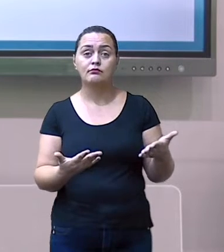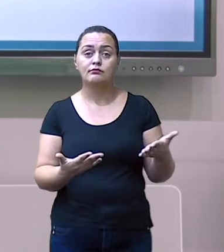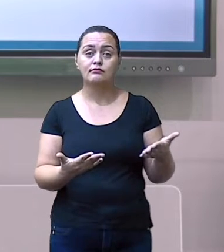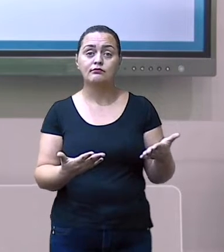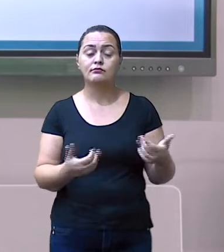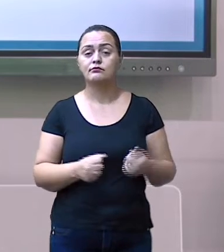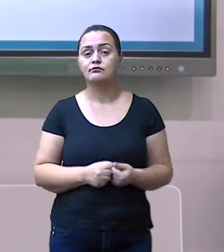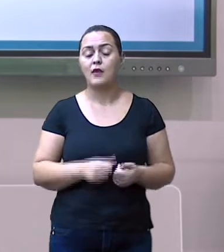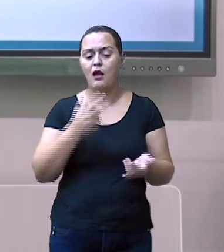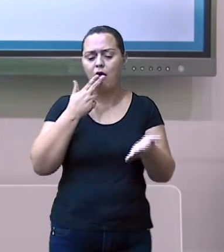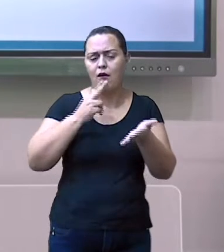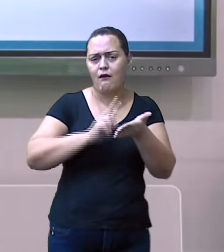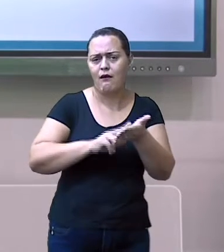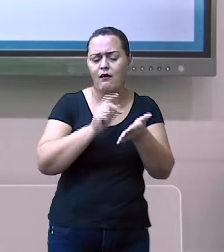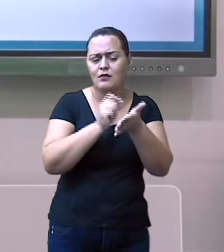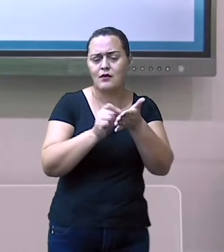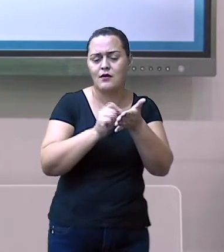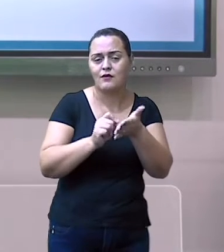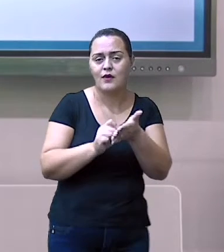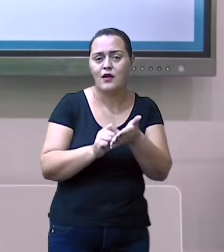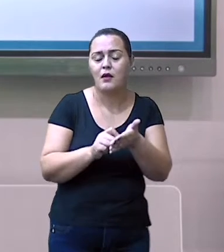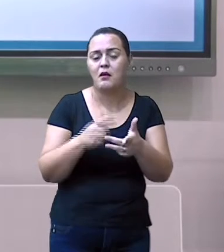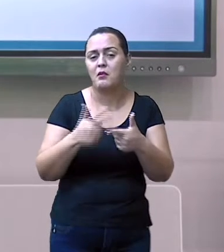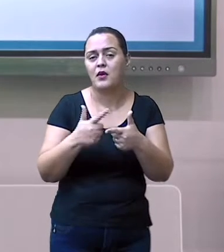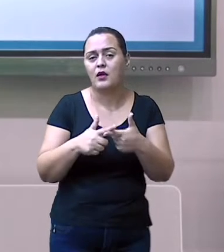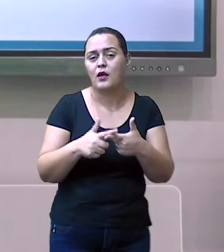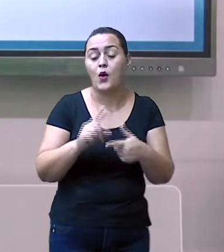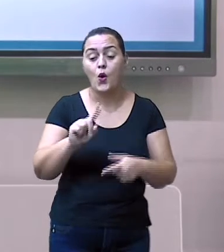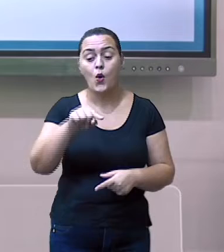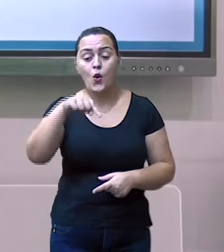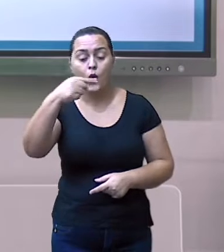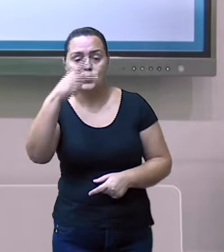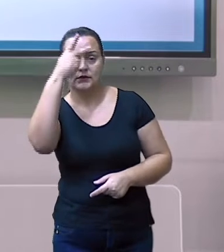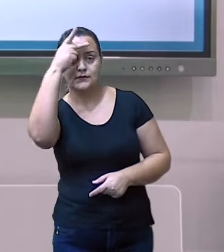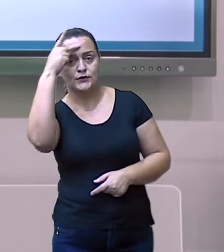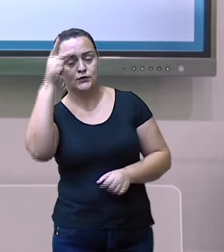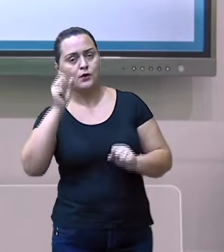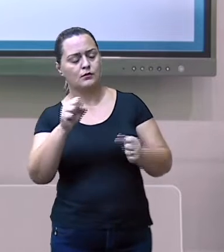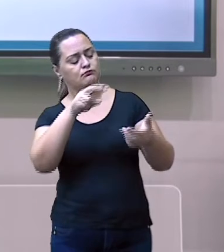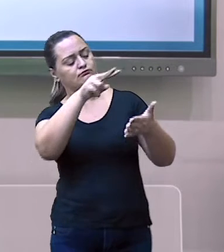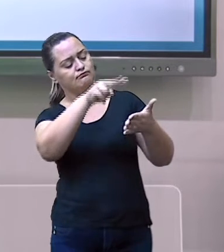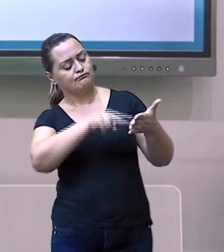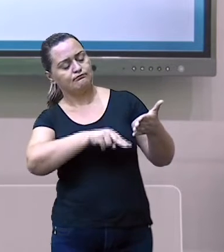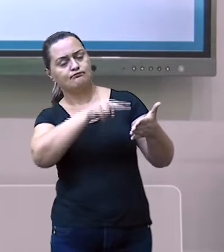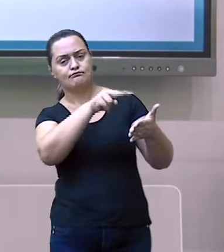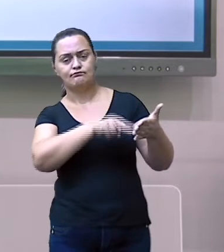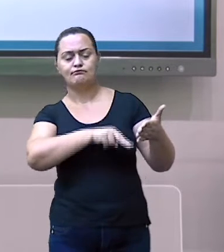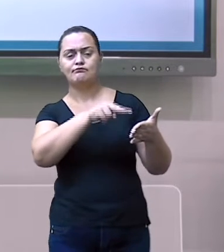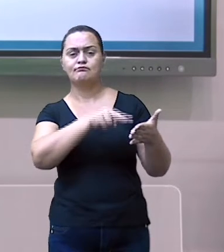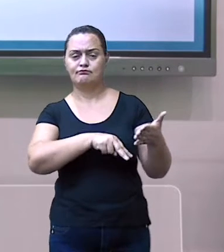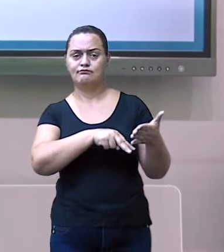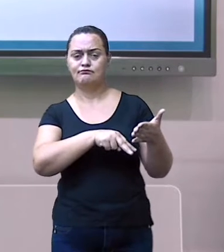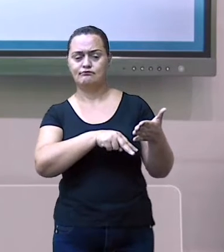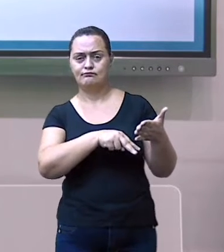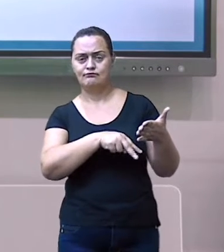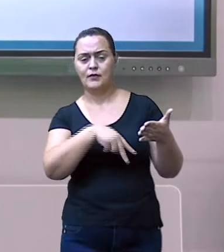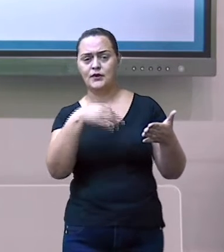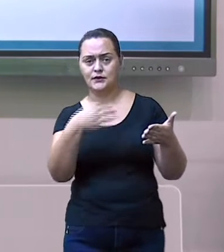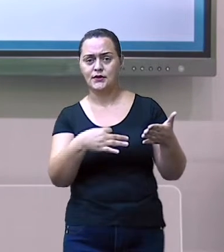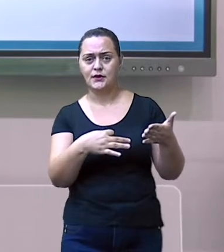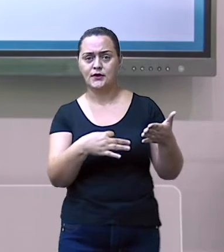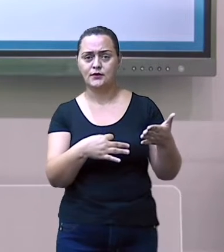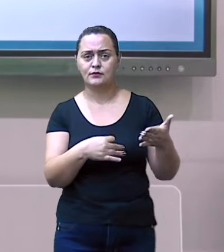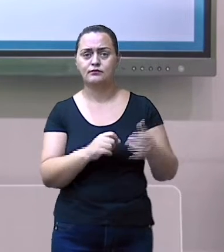nós escrevemos. Então, o fato de escrever demonstra, deixa claro que quando escrevemos